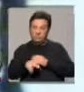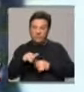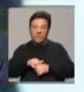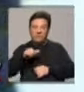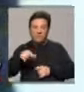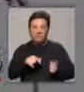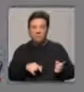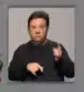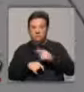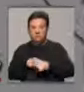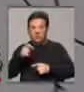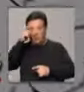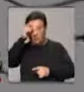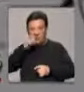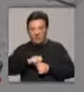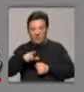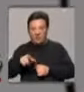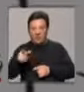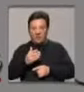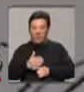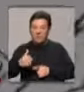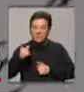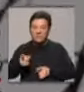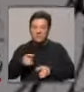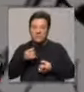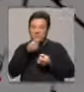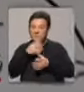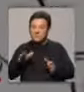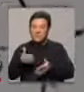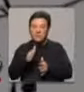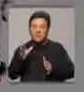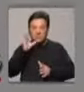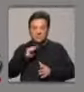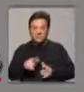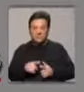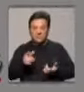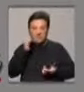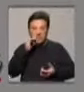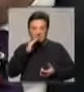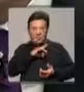que as levou estambul na Turquia a partir daí perdeu-se o Rastro